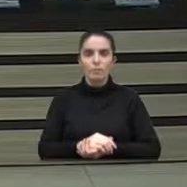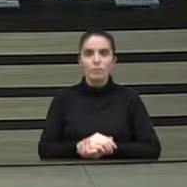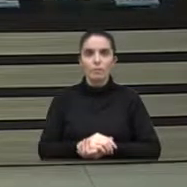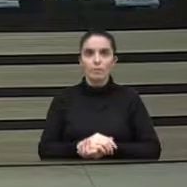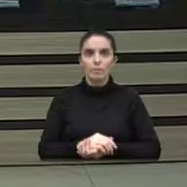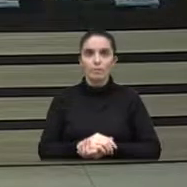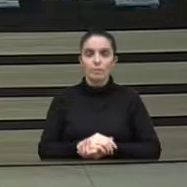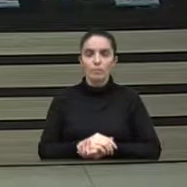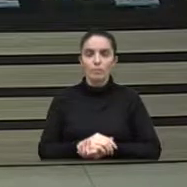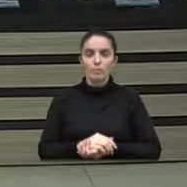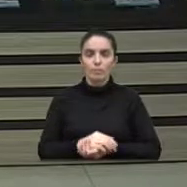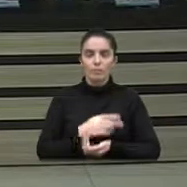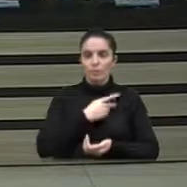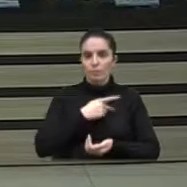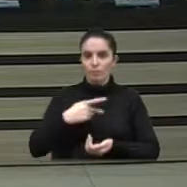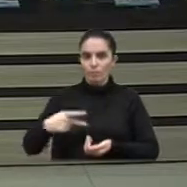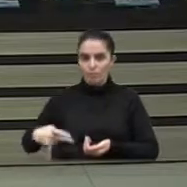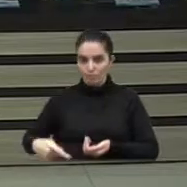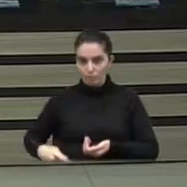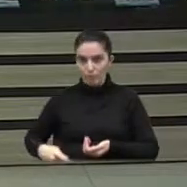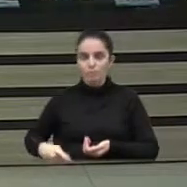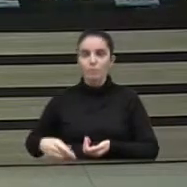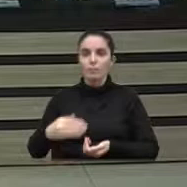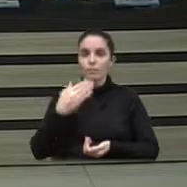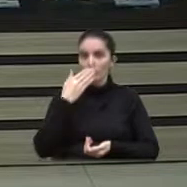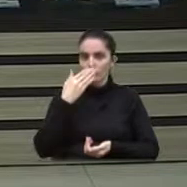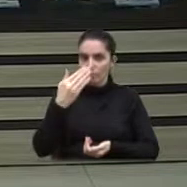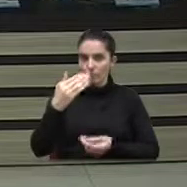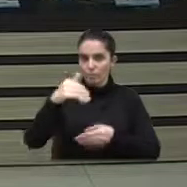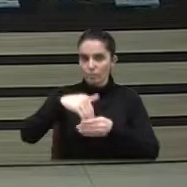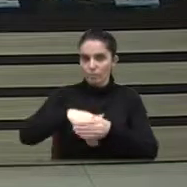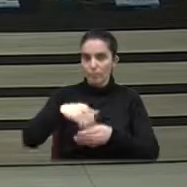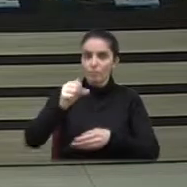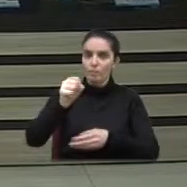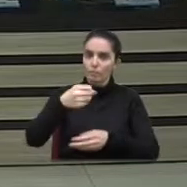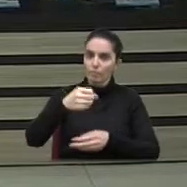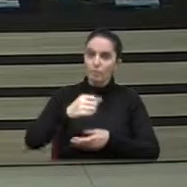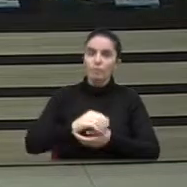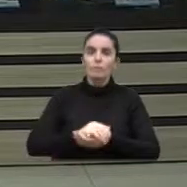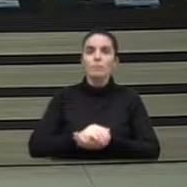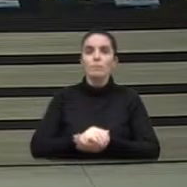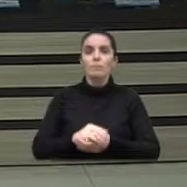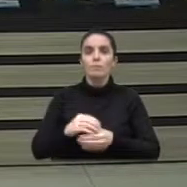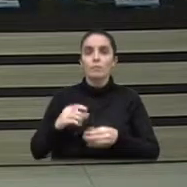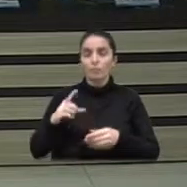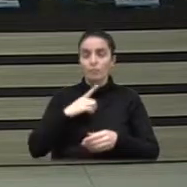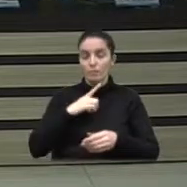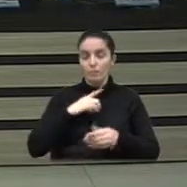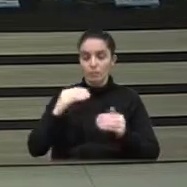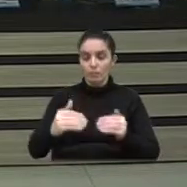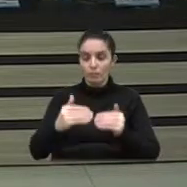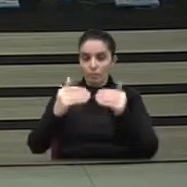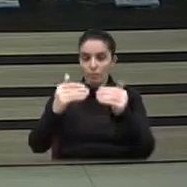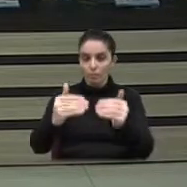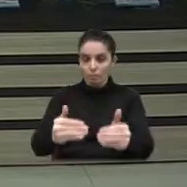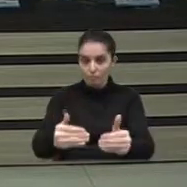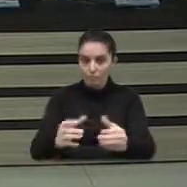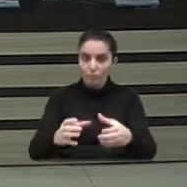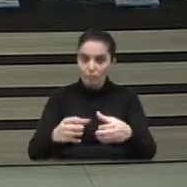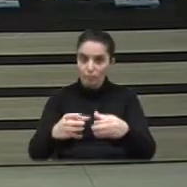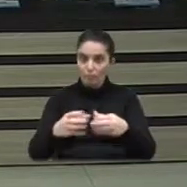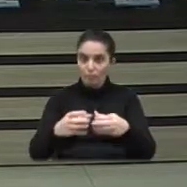Senhor presidente, nobres pares, eu peço o voto favorável para que a gente crie essa frente